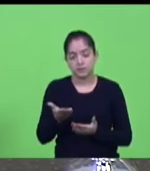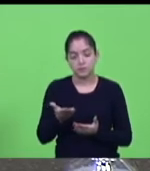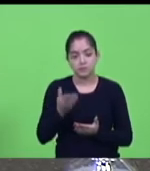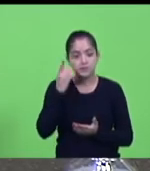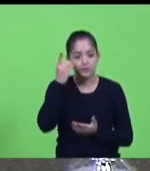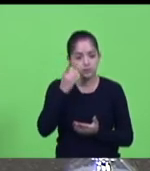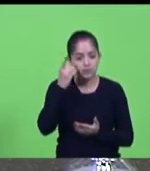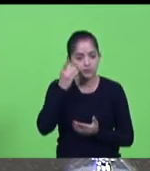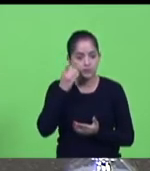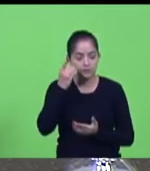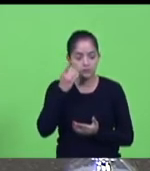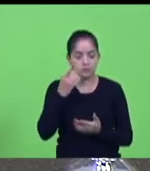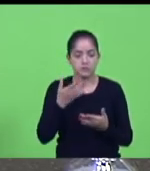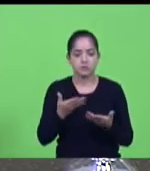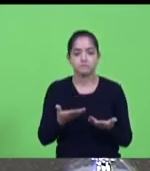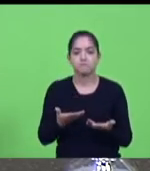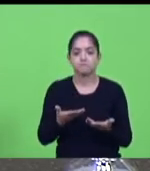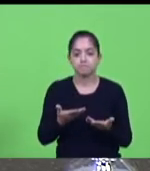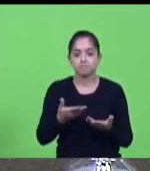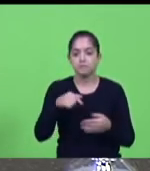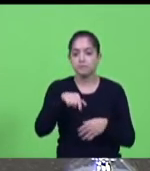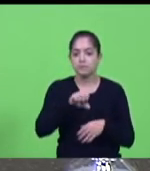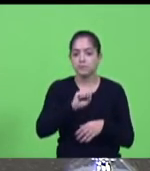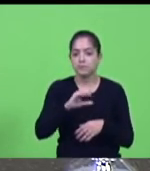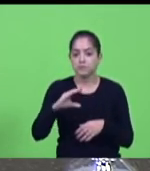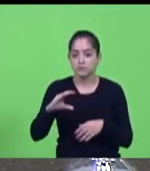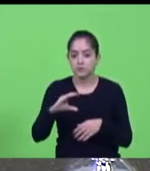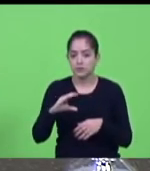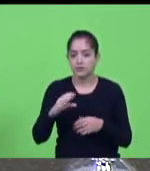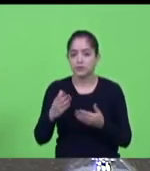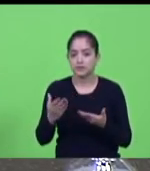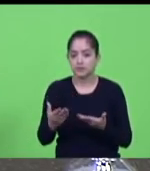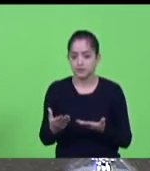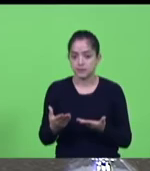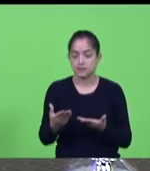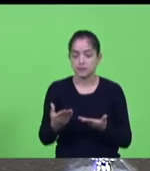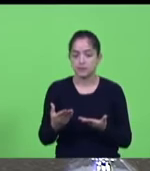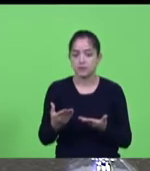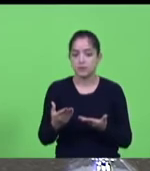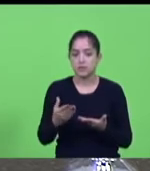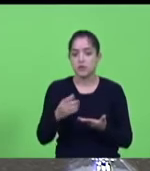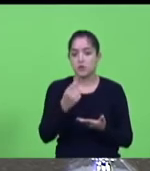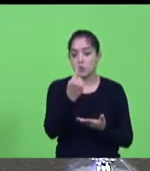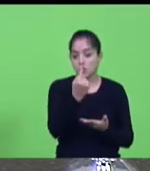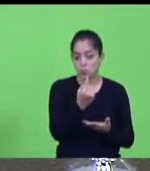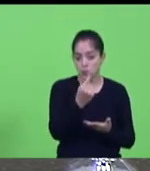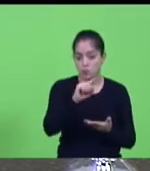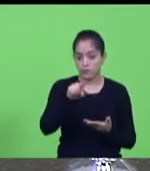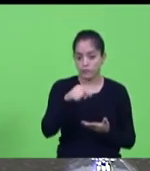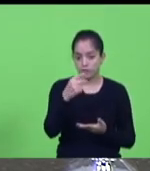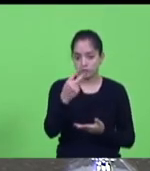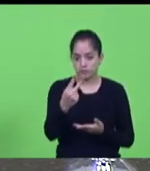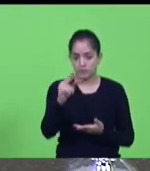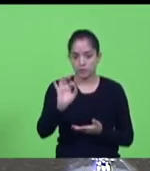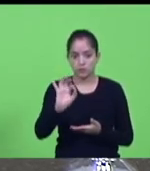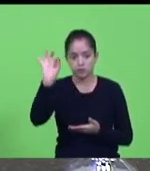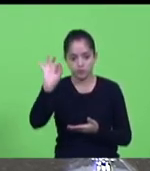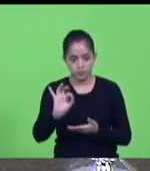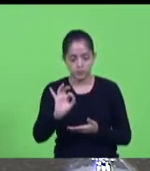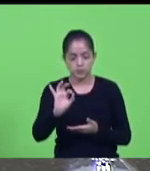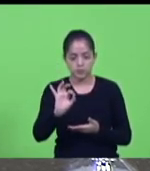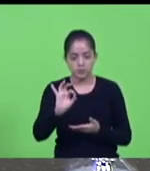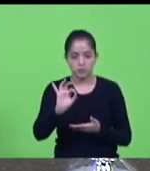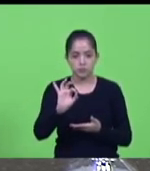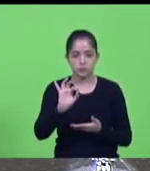senhores deputados, Santa Catarina conta com apenas 1,2% do